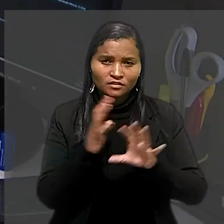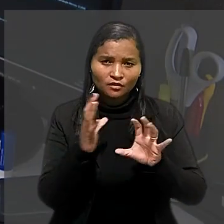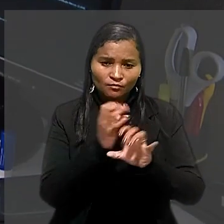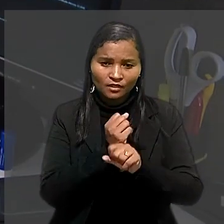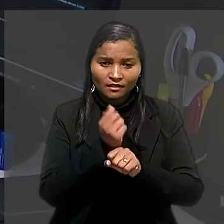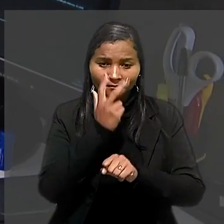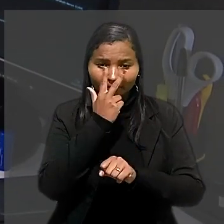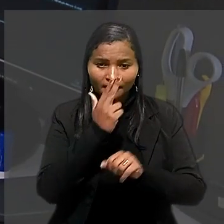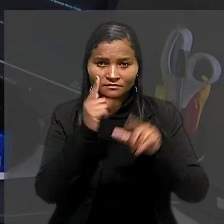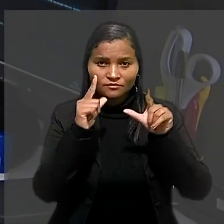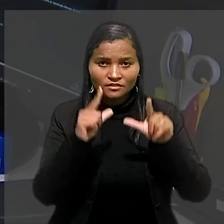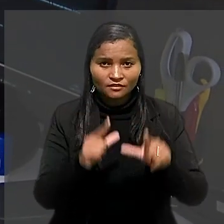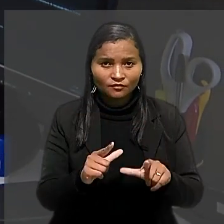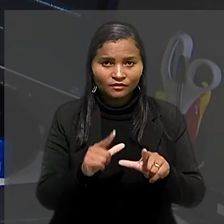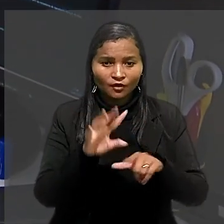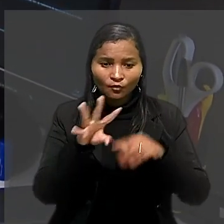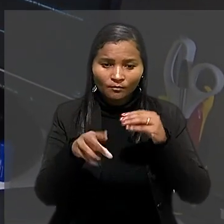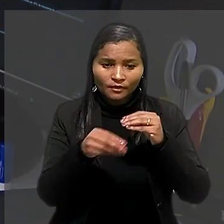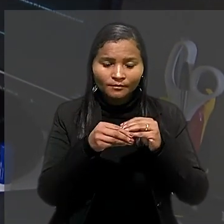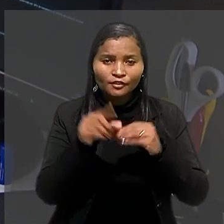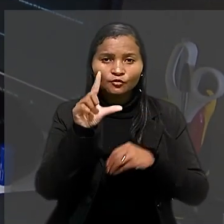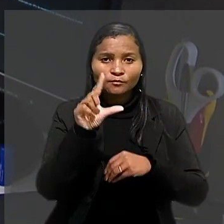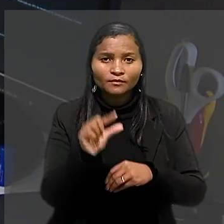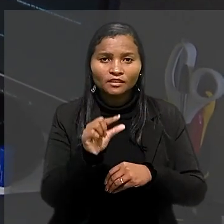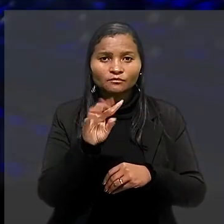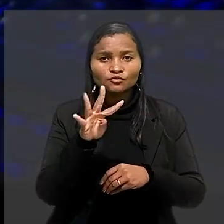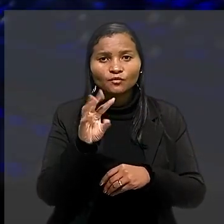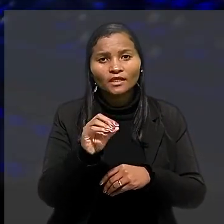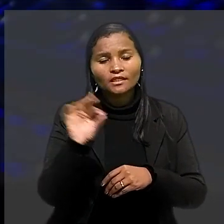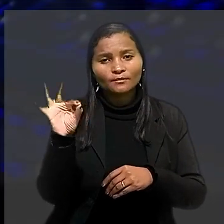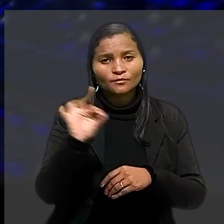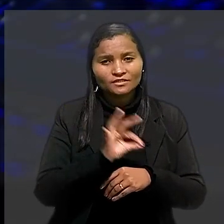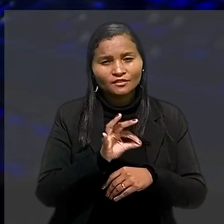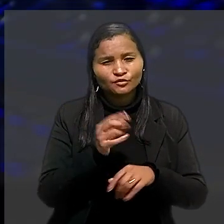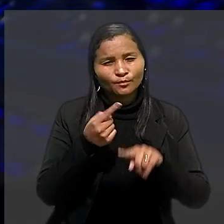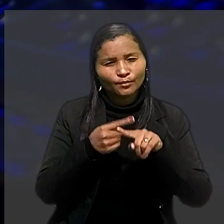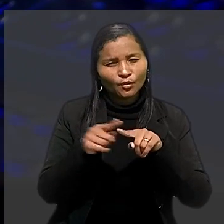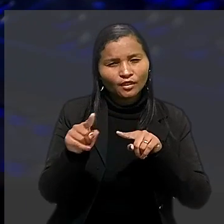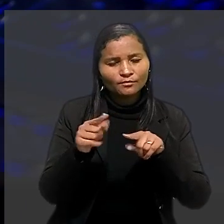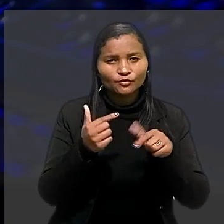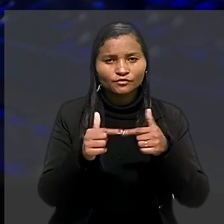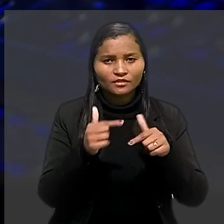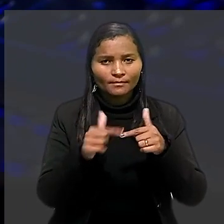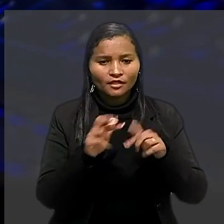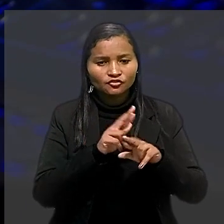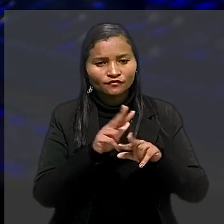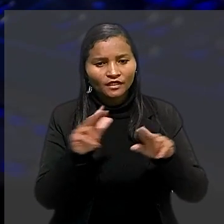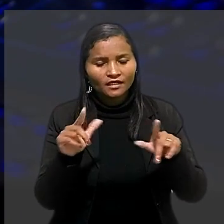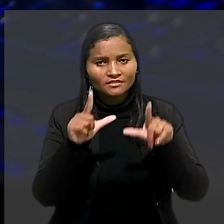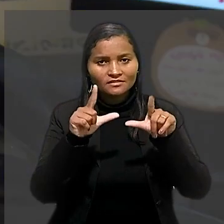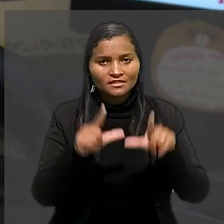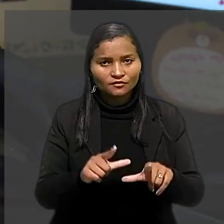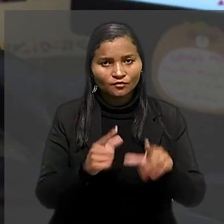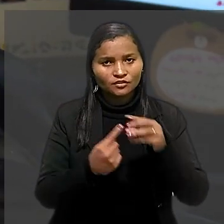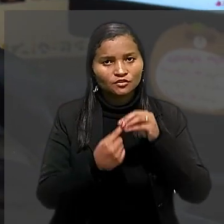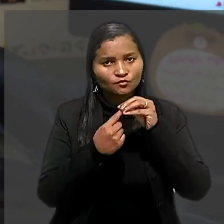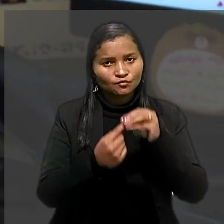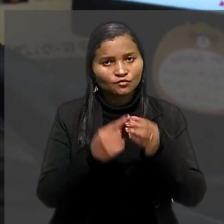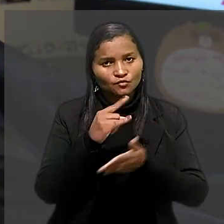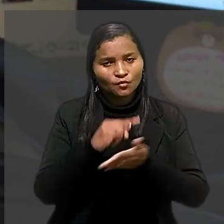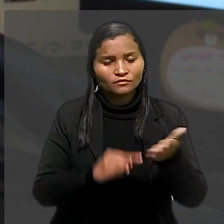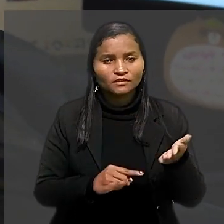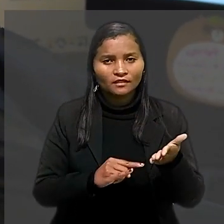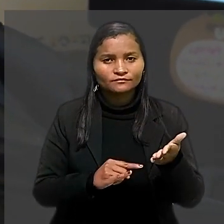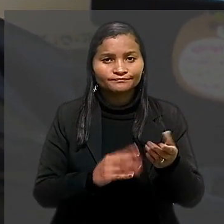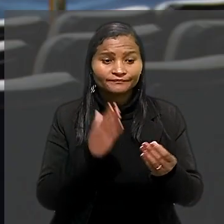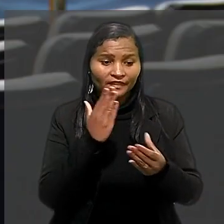funções acumuladas em um mesmo setor, um adicional mínimo de 40% e proíbe o trabalho para diferentes setores em um